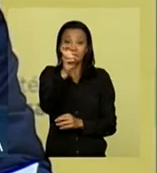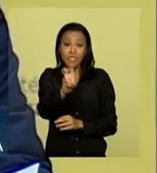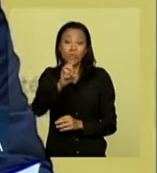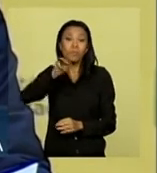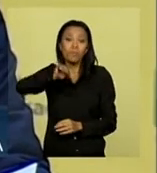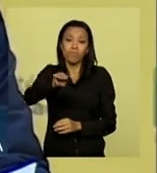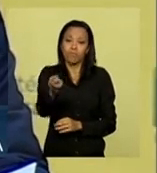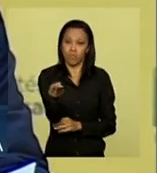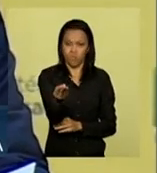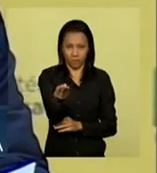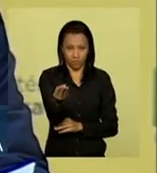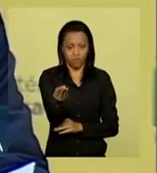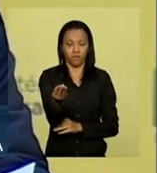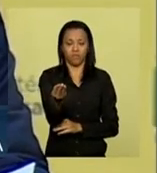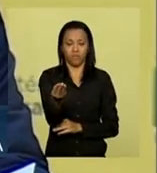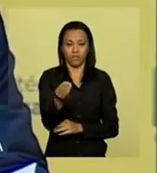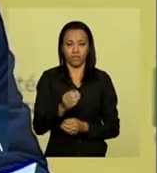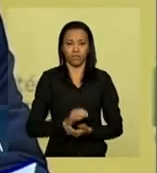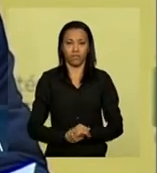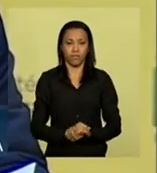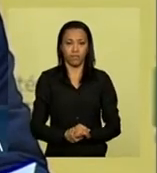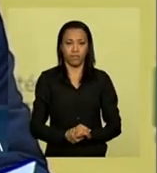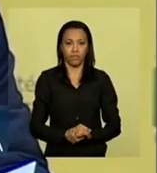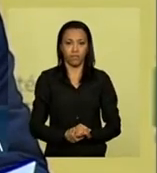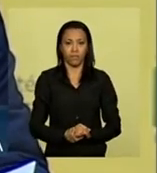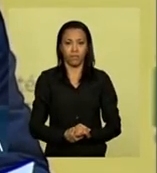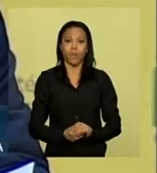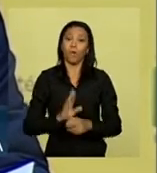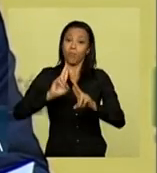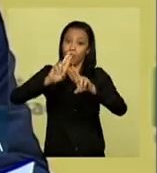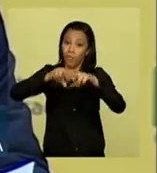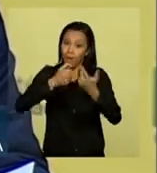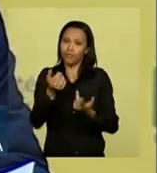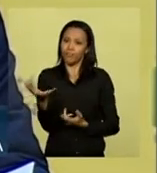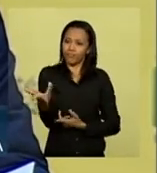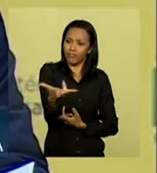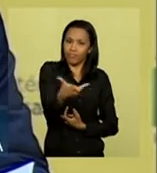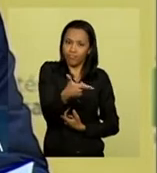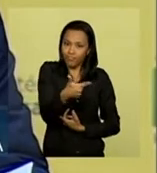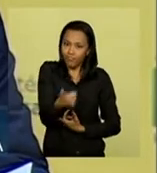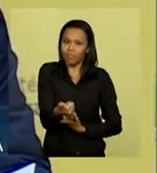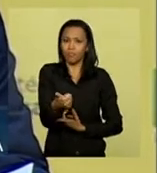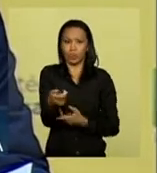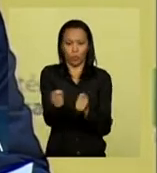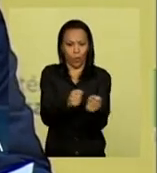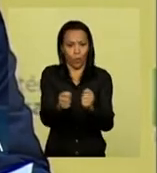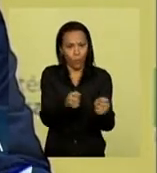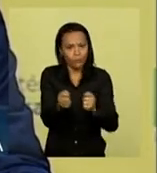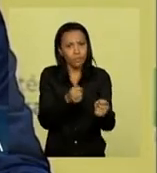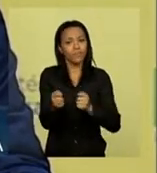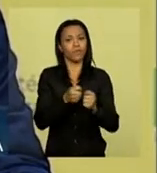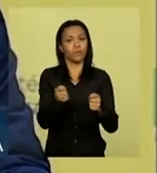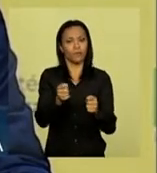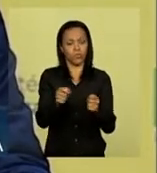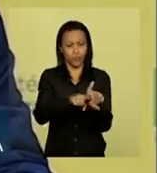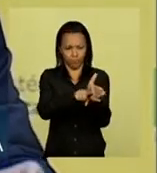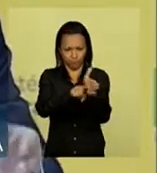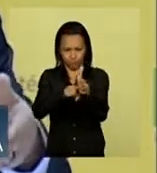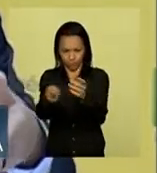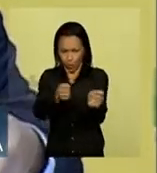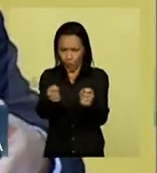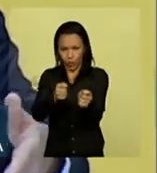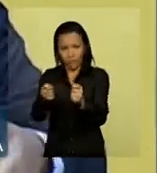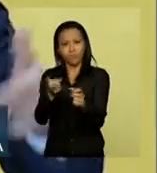milhões de recursos pela eficiência do Sistema de Controle que nós implantamos bom